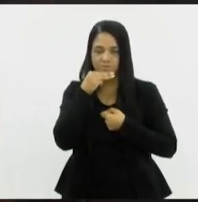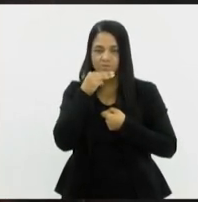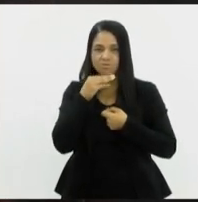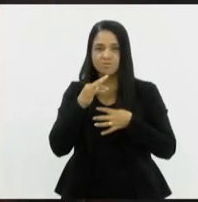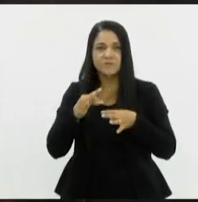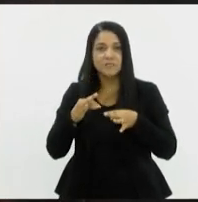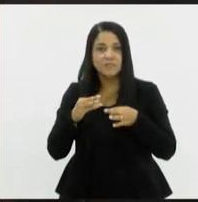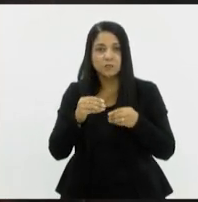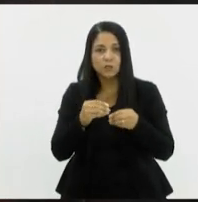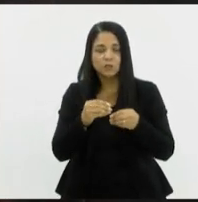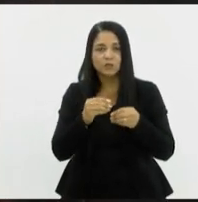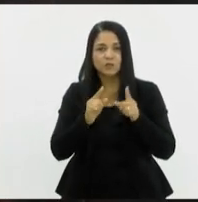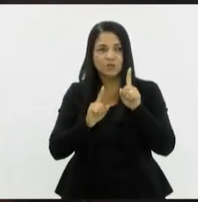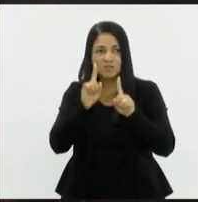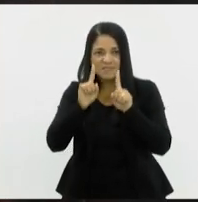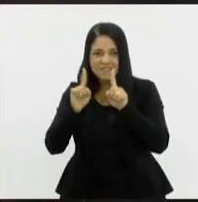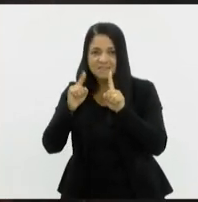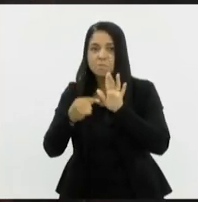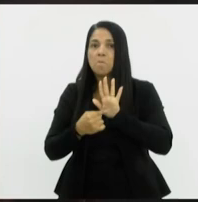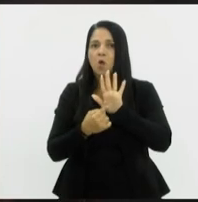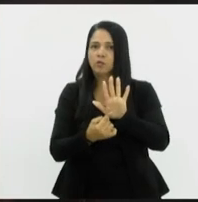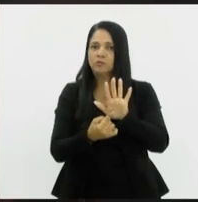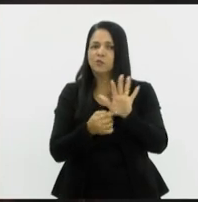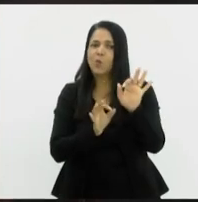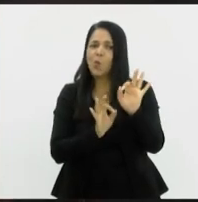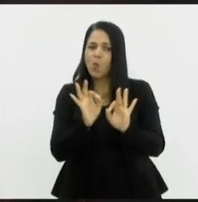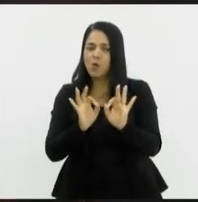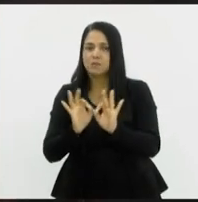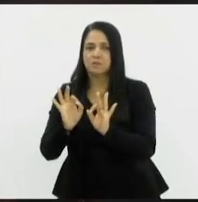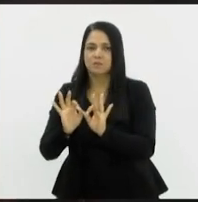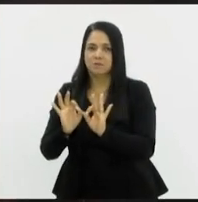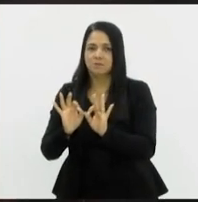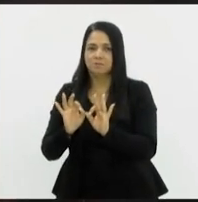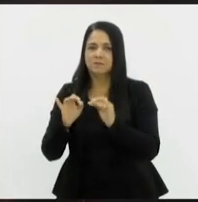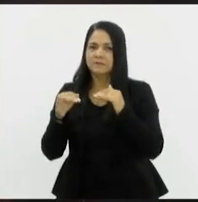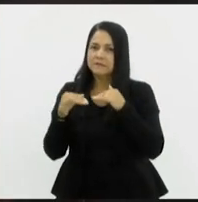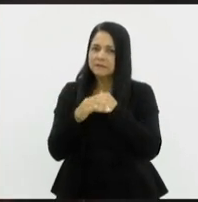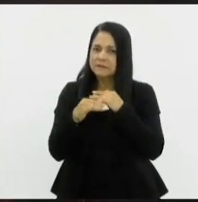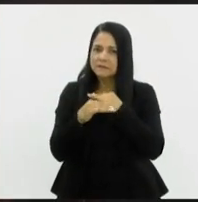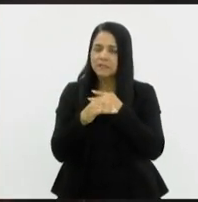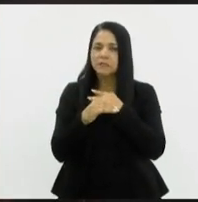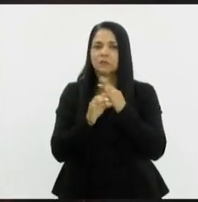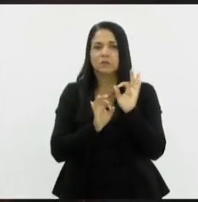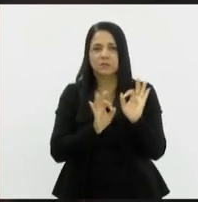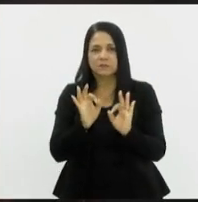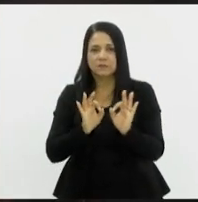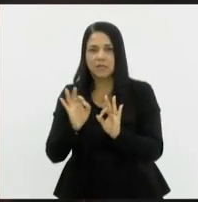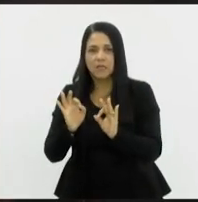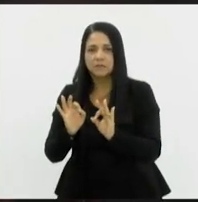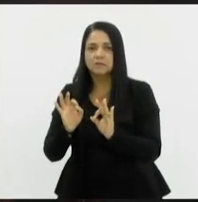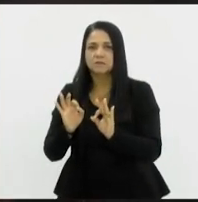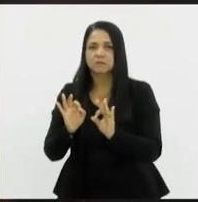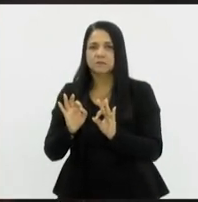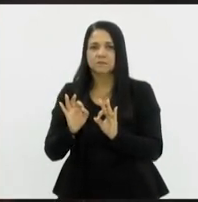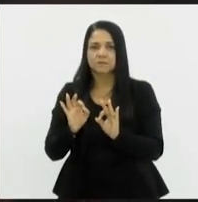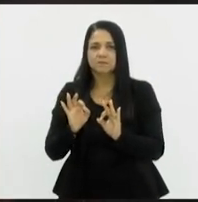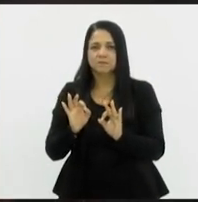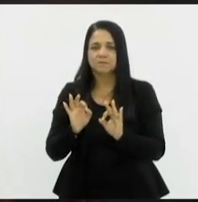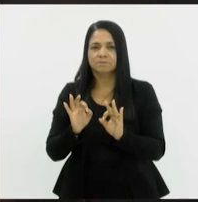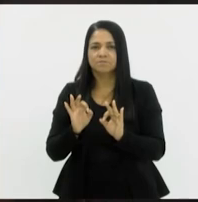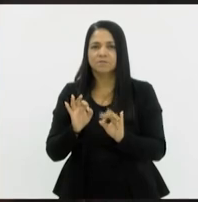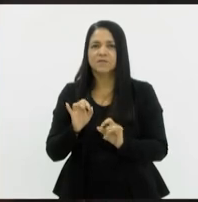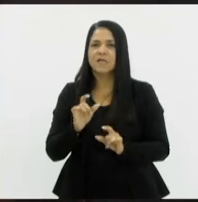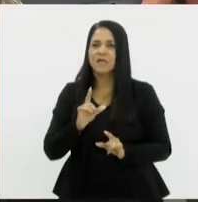todos os índices mostram isso. A cidade organizada, uma cidade que